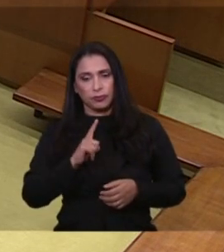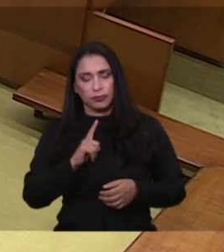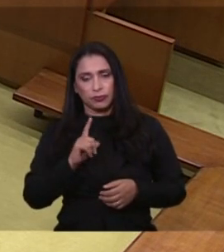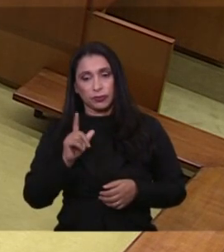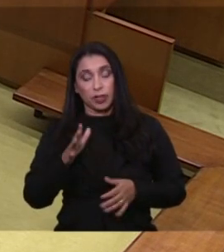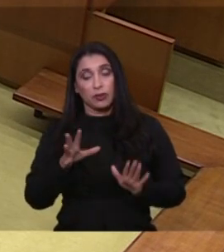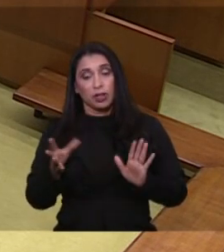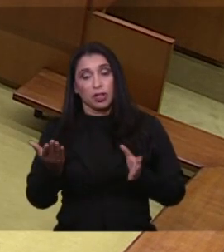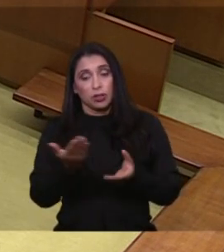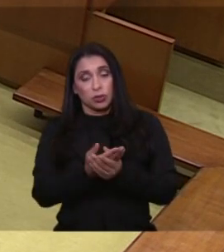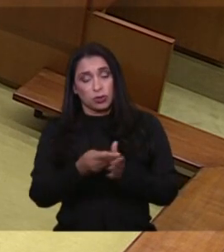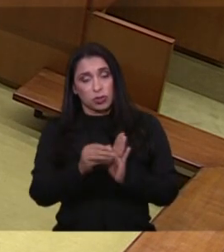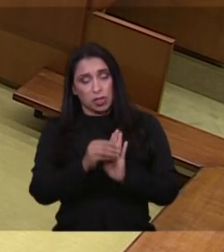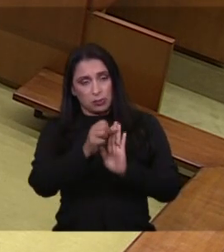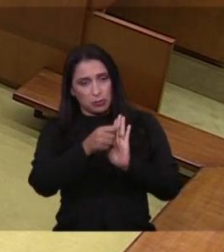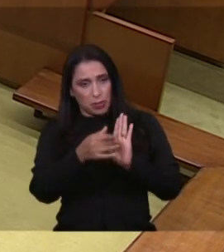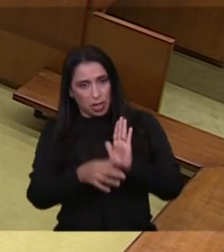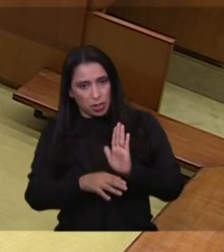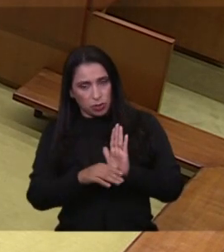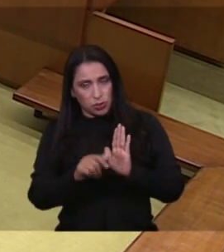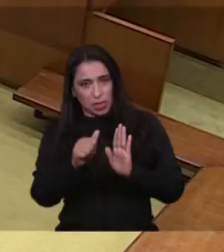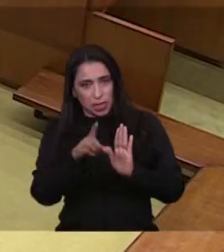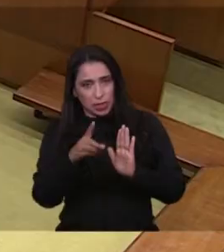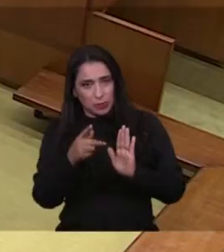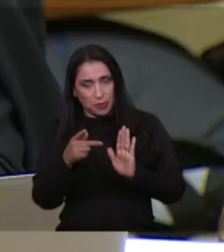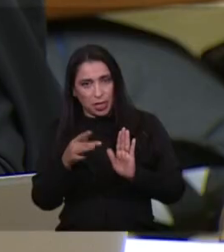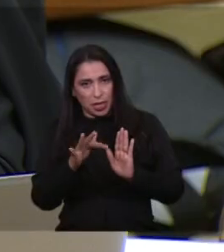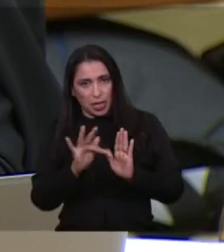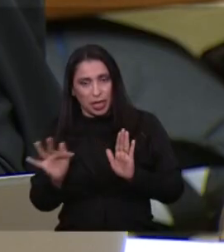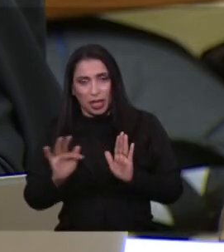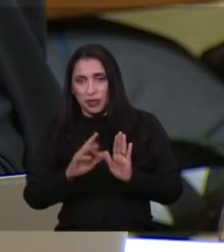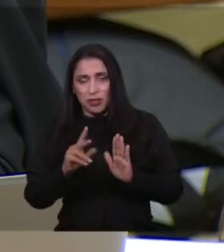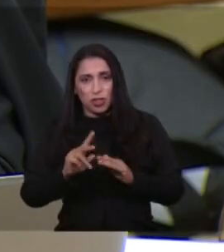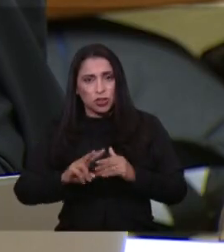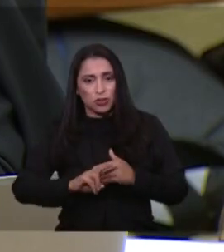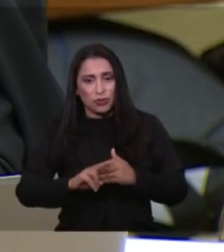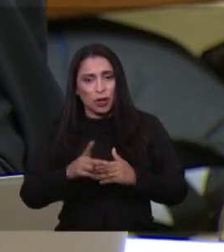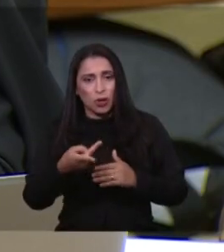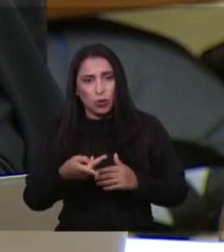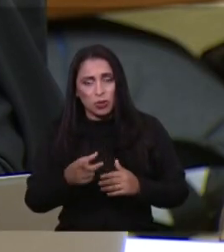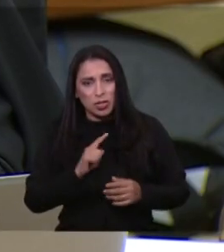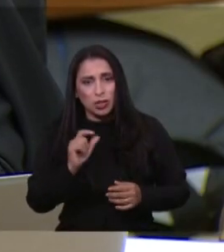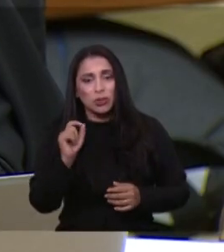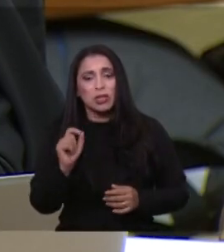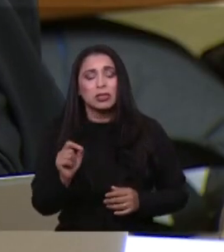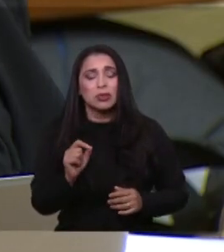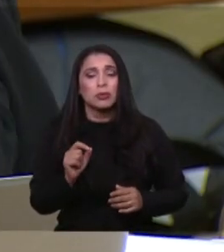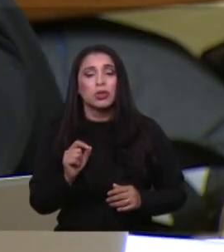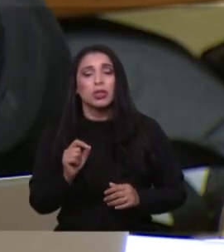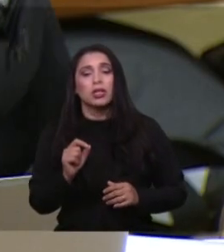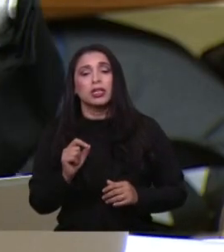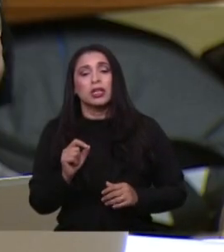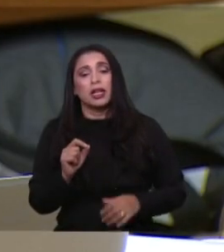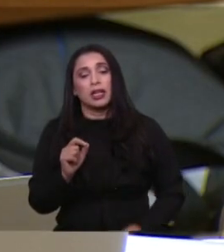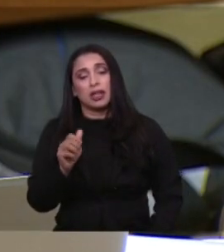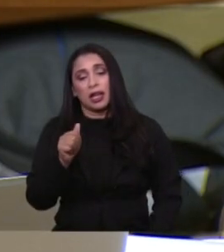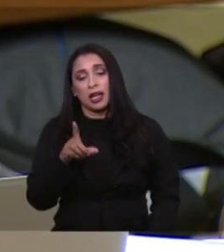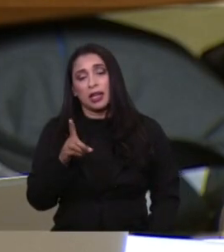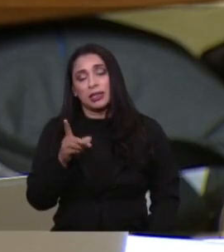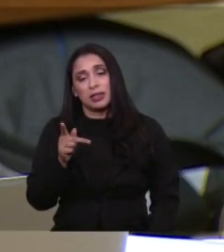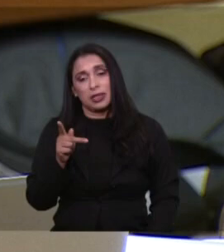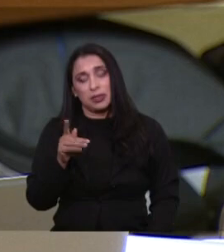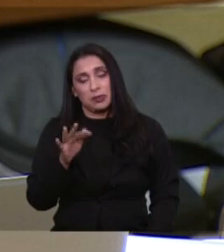embargos na DPF, e foi por unanimidade, porque nós já havíamos modulado na própria decisão da DPF.